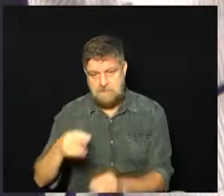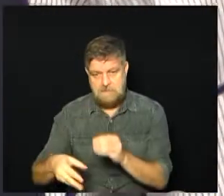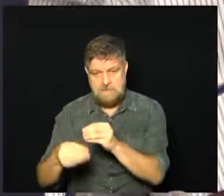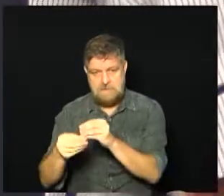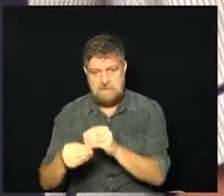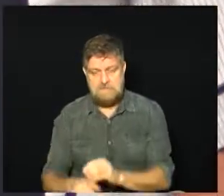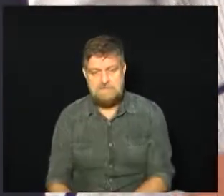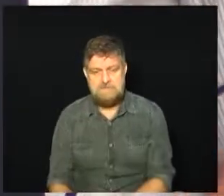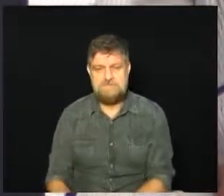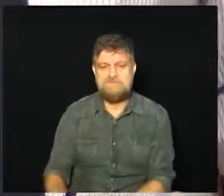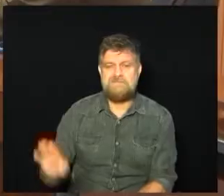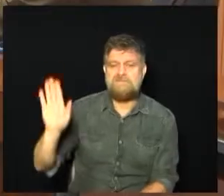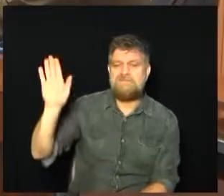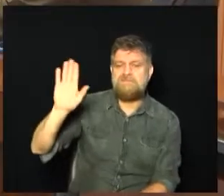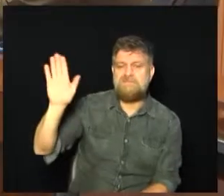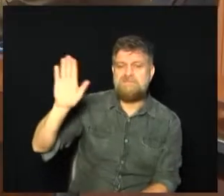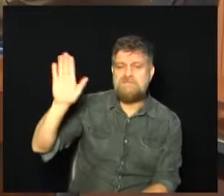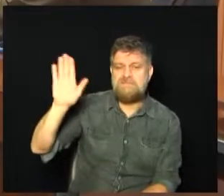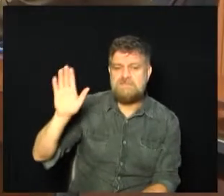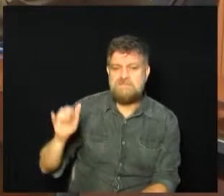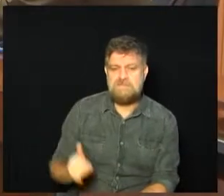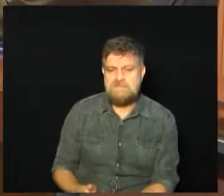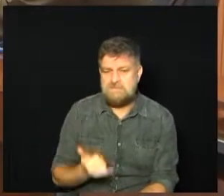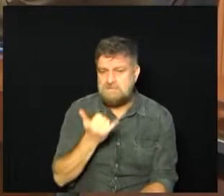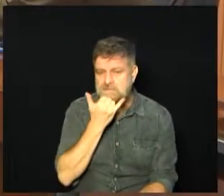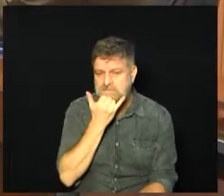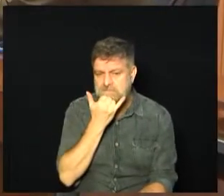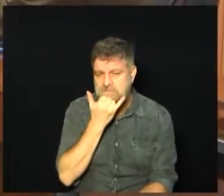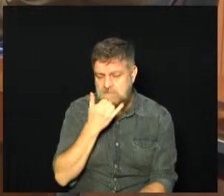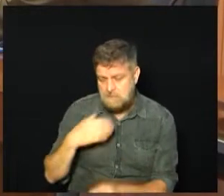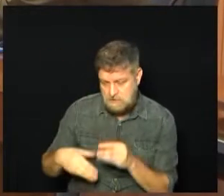Ô Dirceu, Rossini, poderia só pôr um adendo?